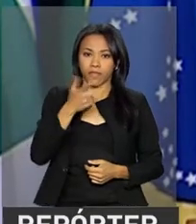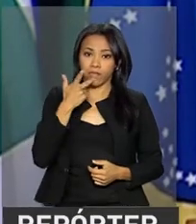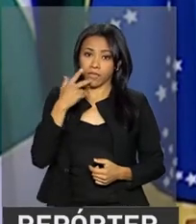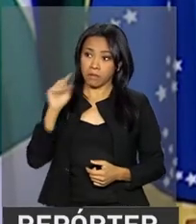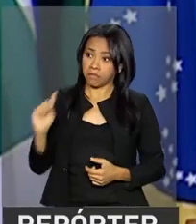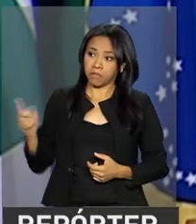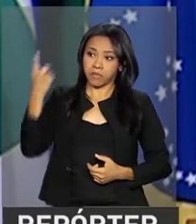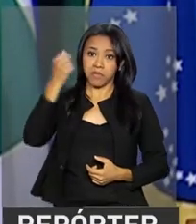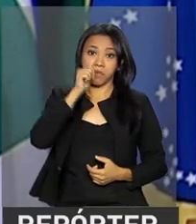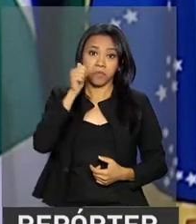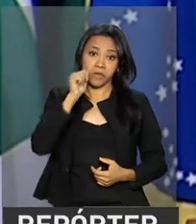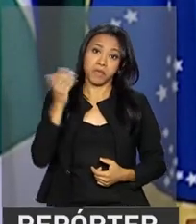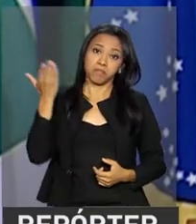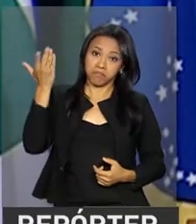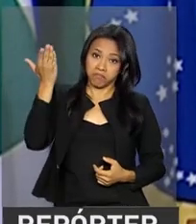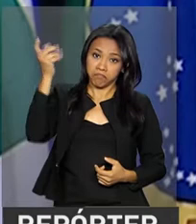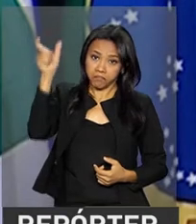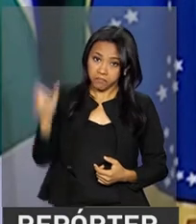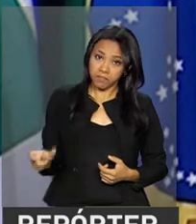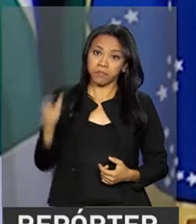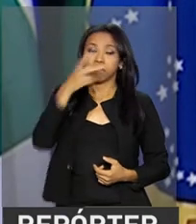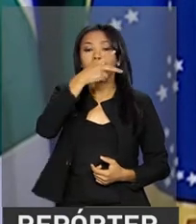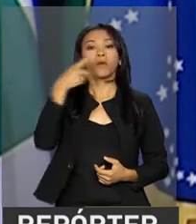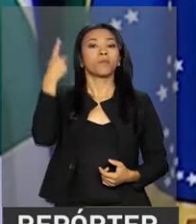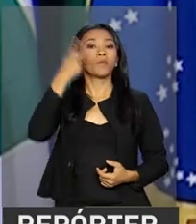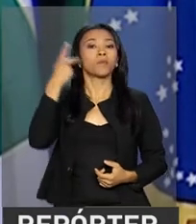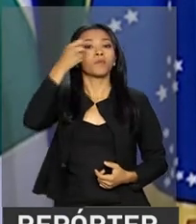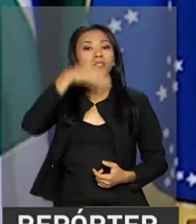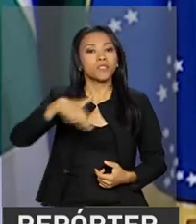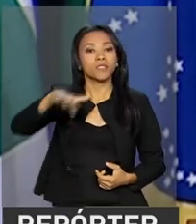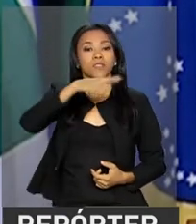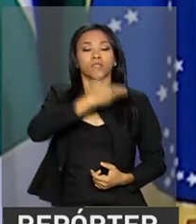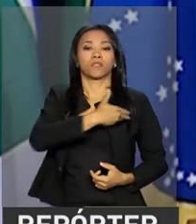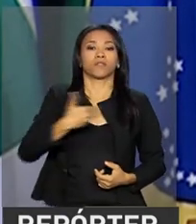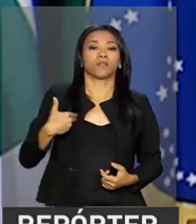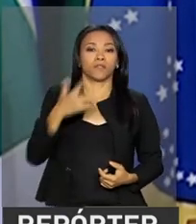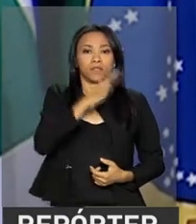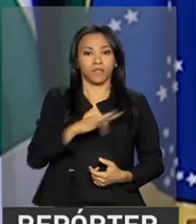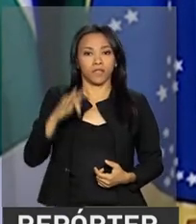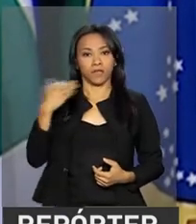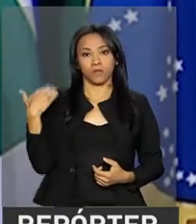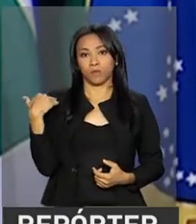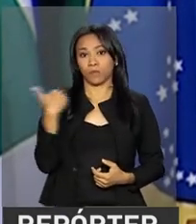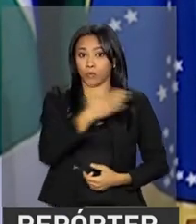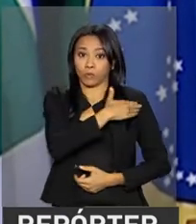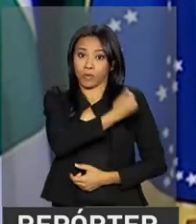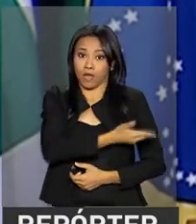ser procuradora geral é da república ao lado hoje da autora